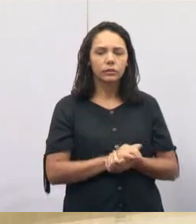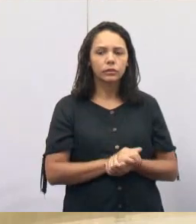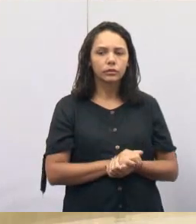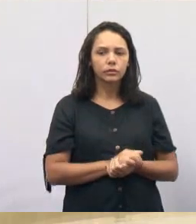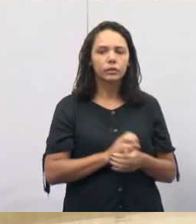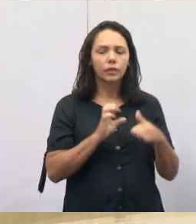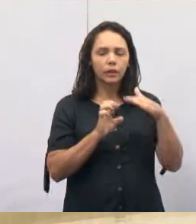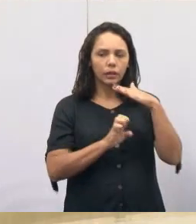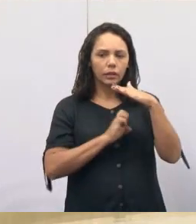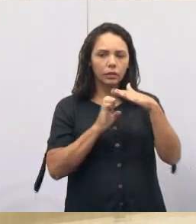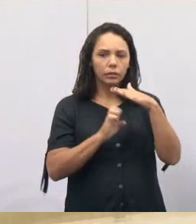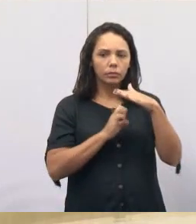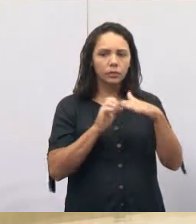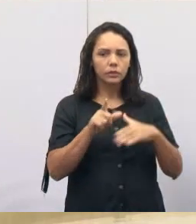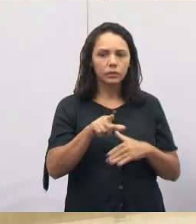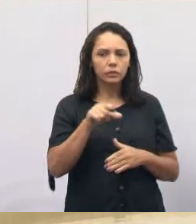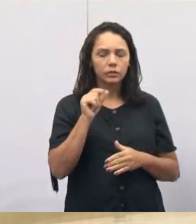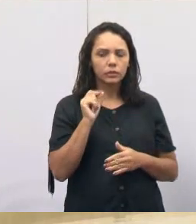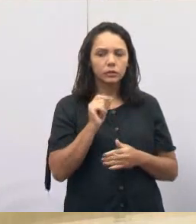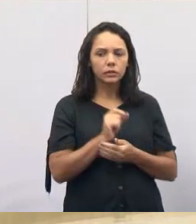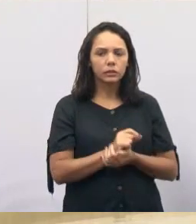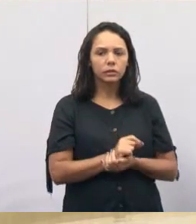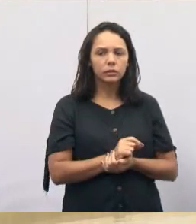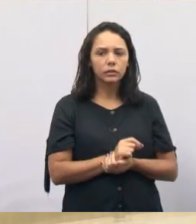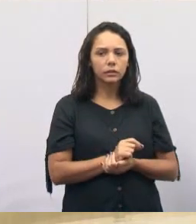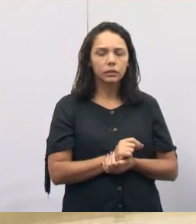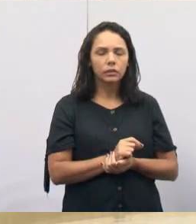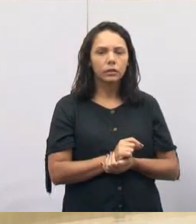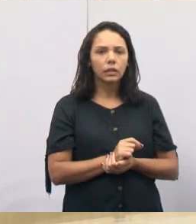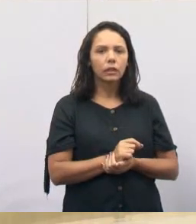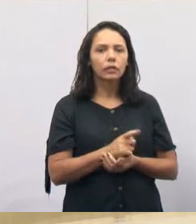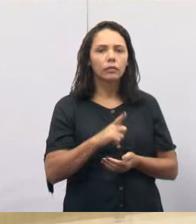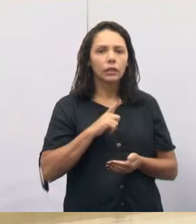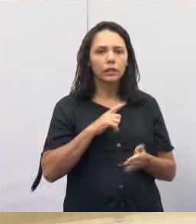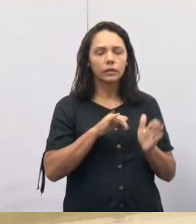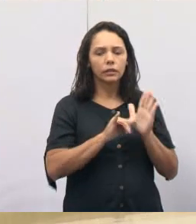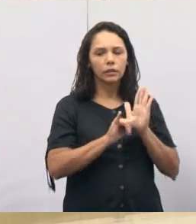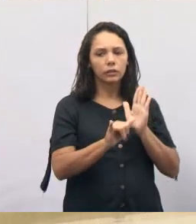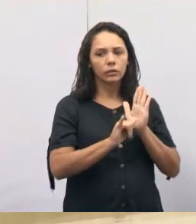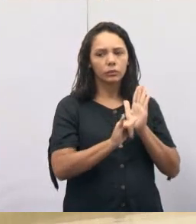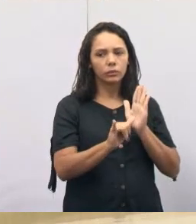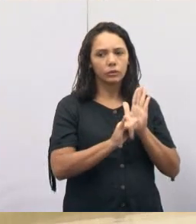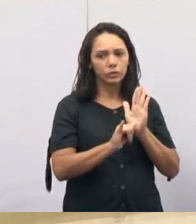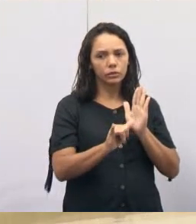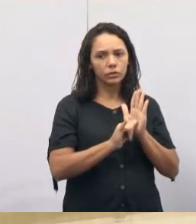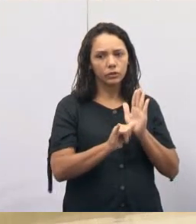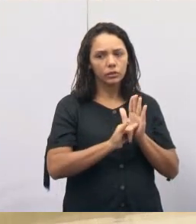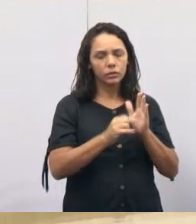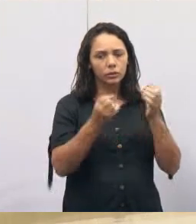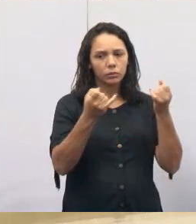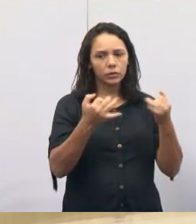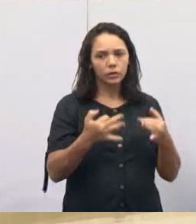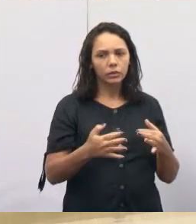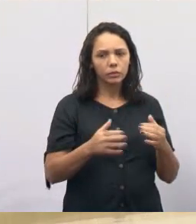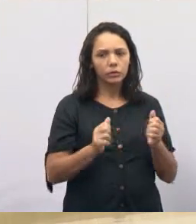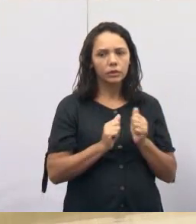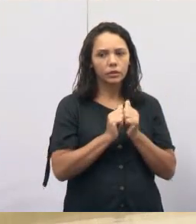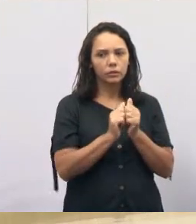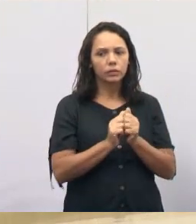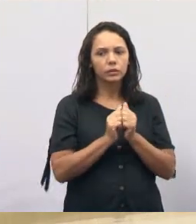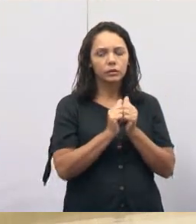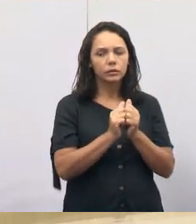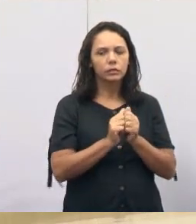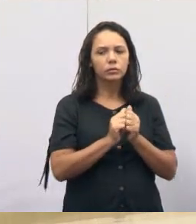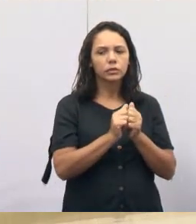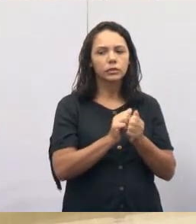do serviço será feita por meio de um edital de chamamento público para a formalização do termo de parceria em atendimento ao